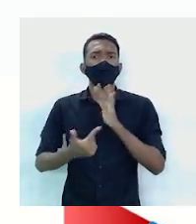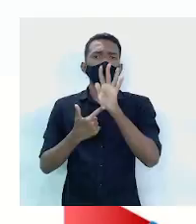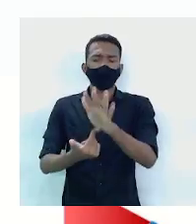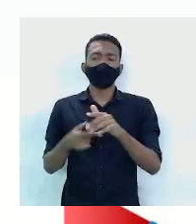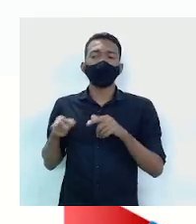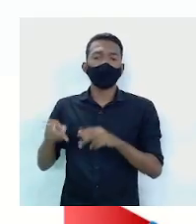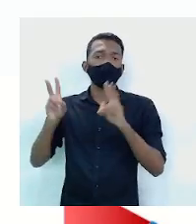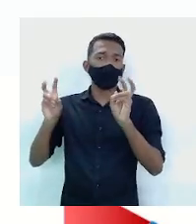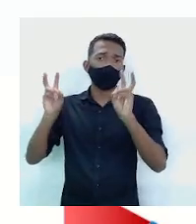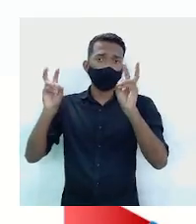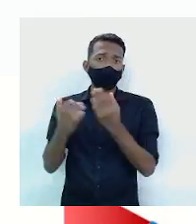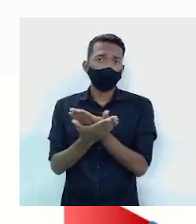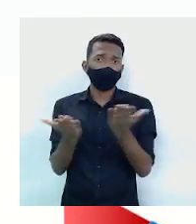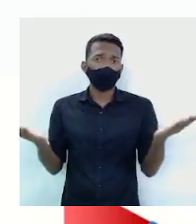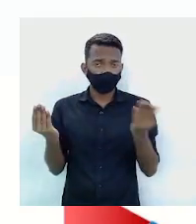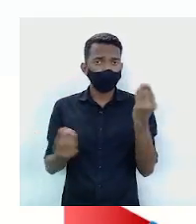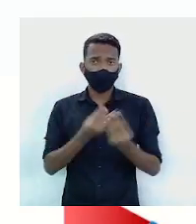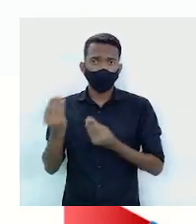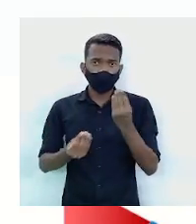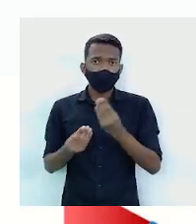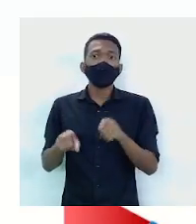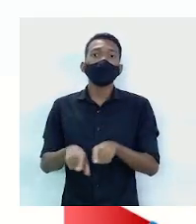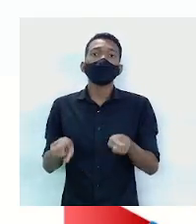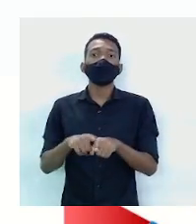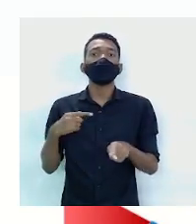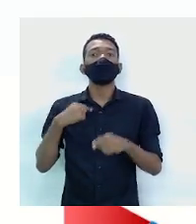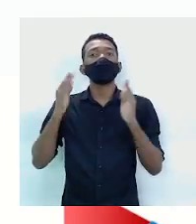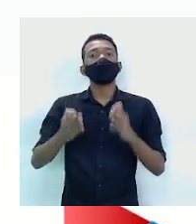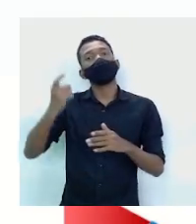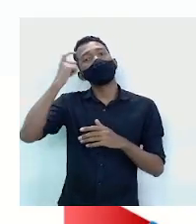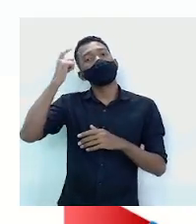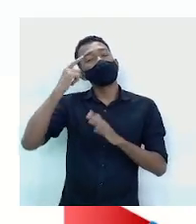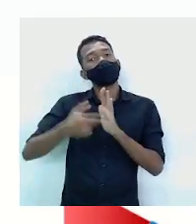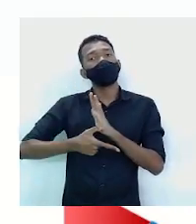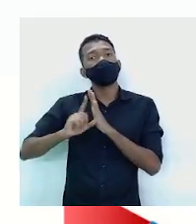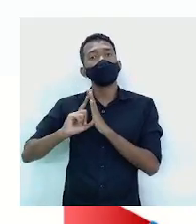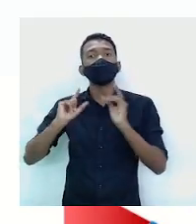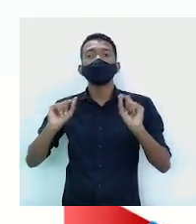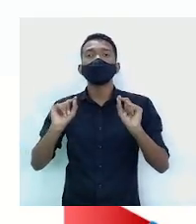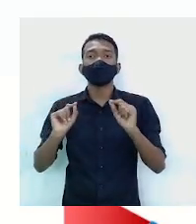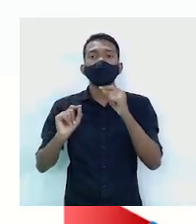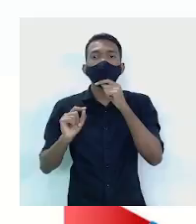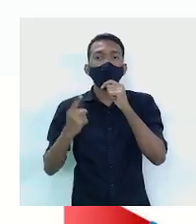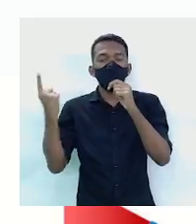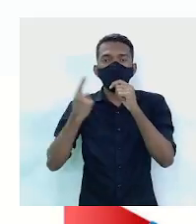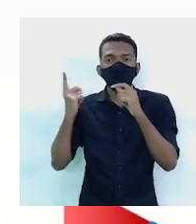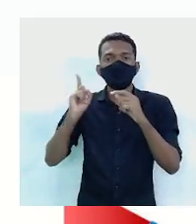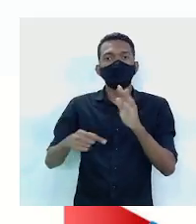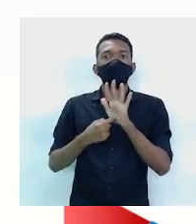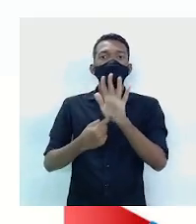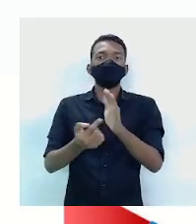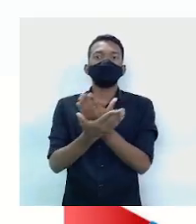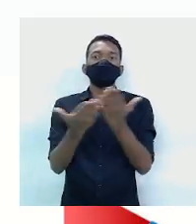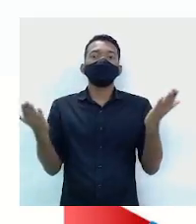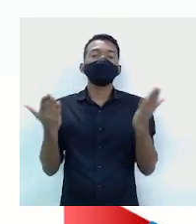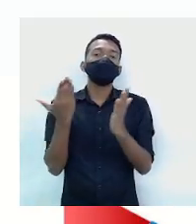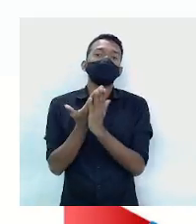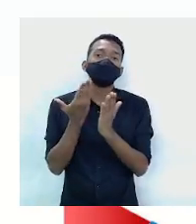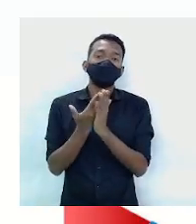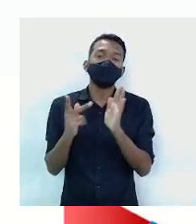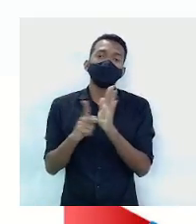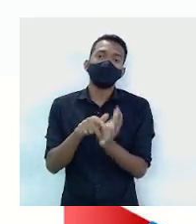esse tema para vocês. Eu pensei antes em, primeiramente, mostrar para os estudantes do 7º ano que